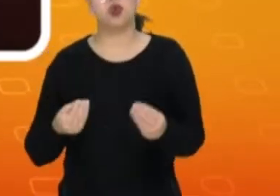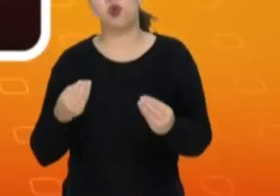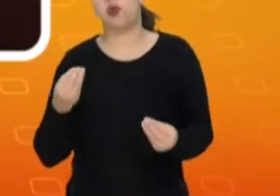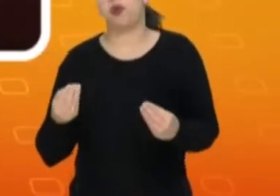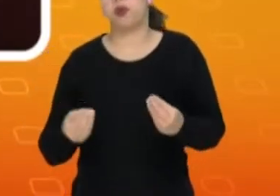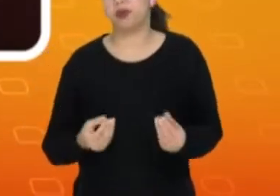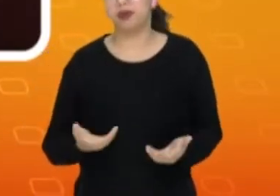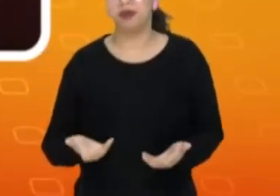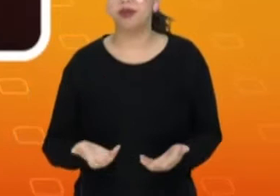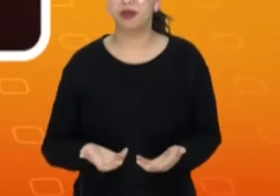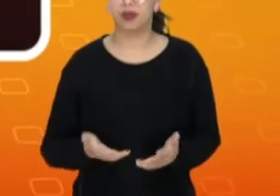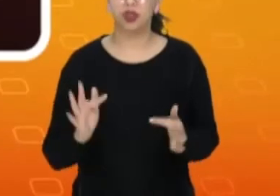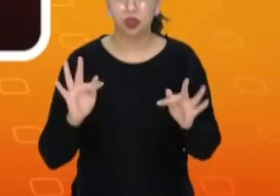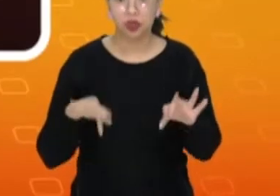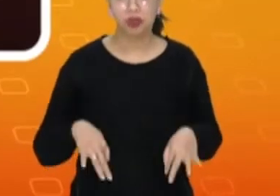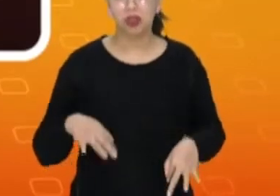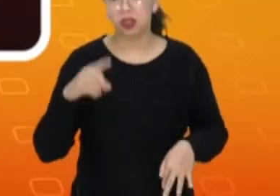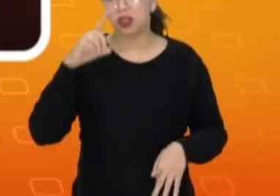acho que é um pouco